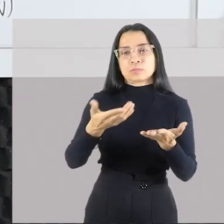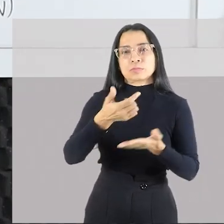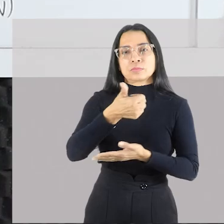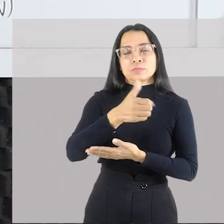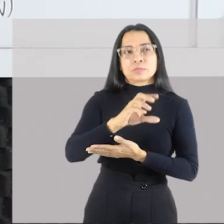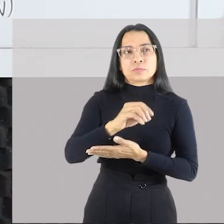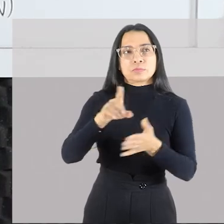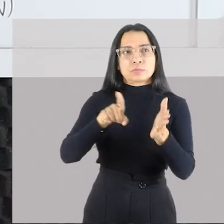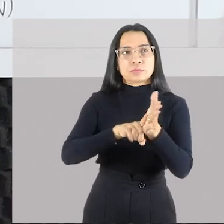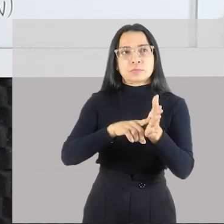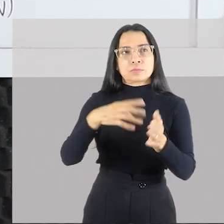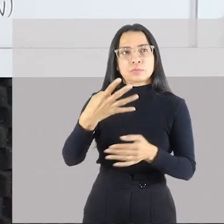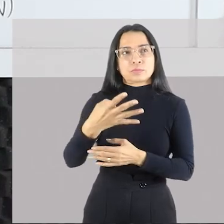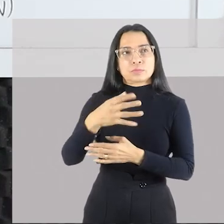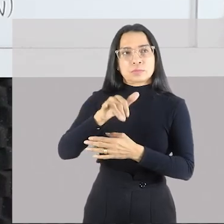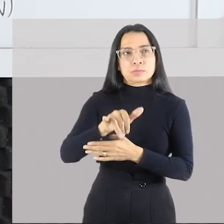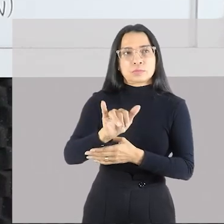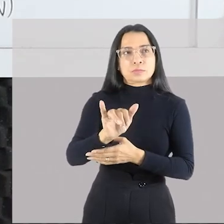menos 4y